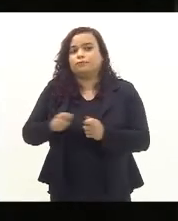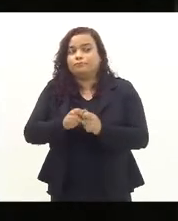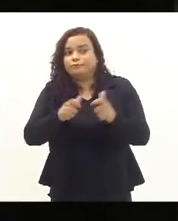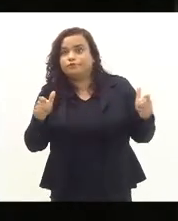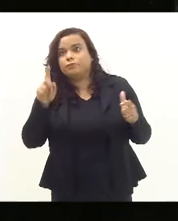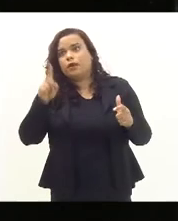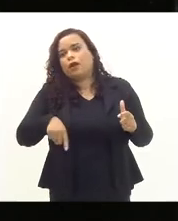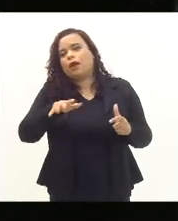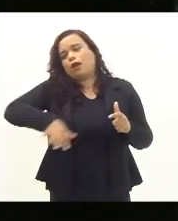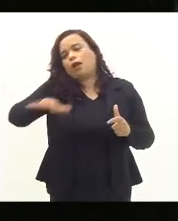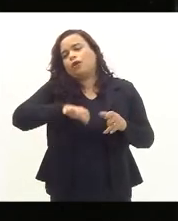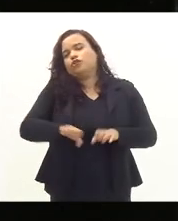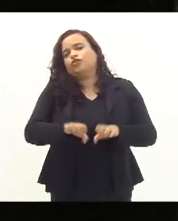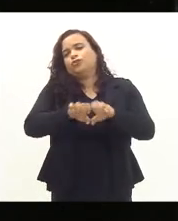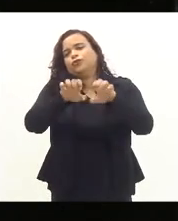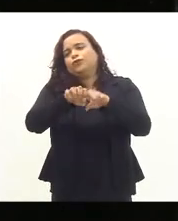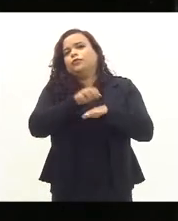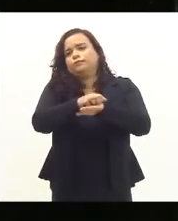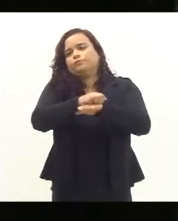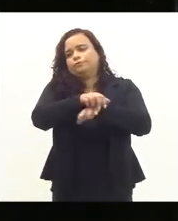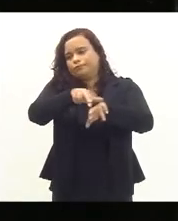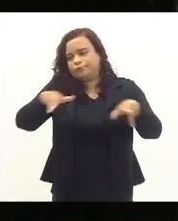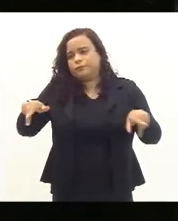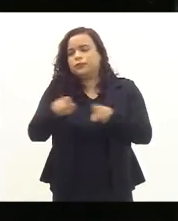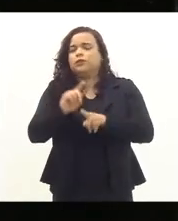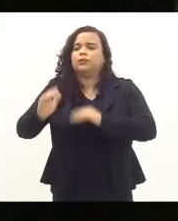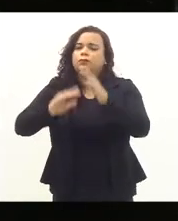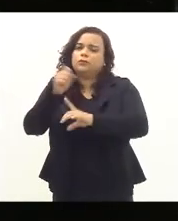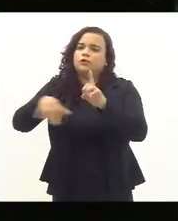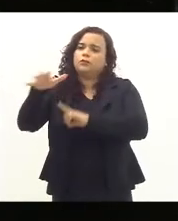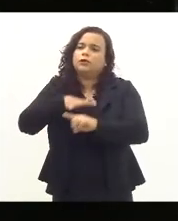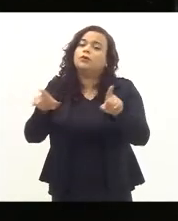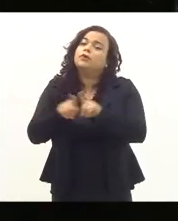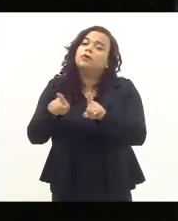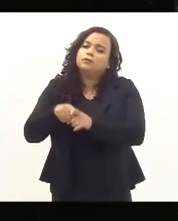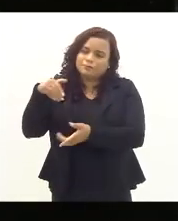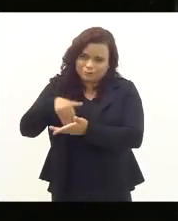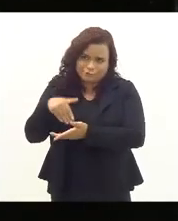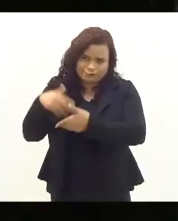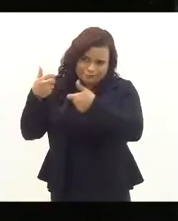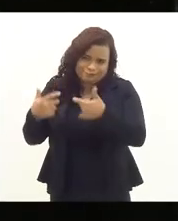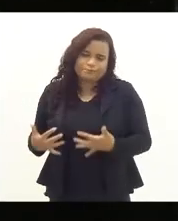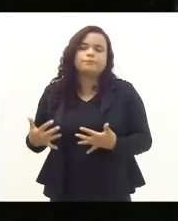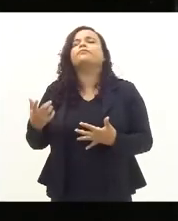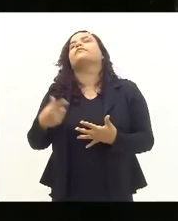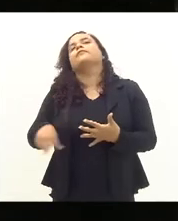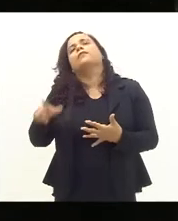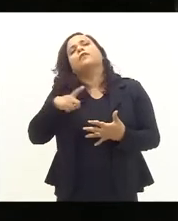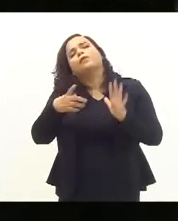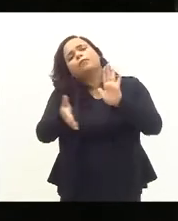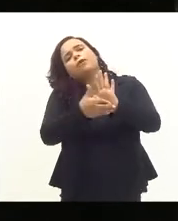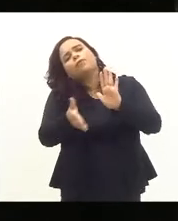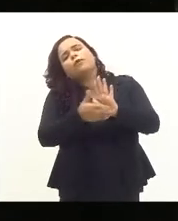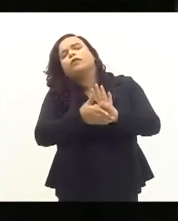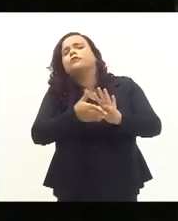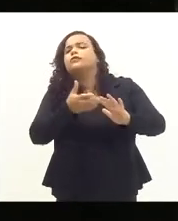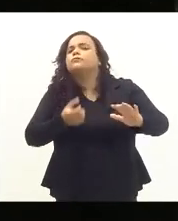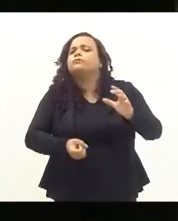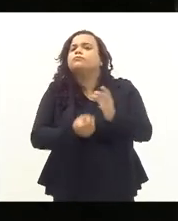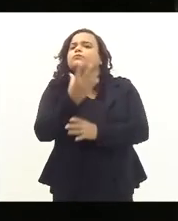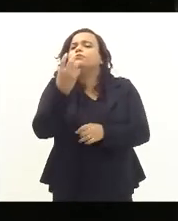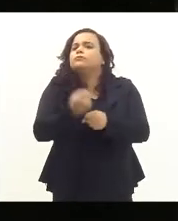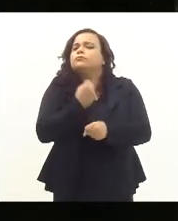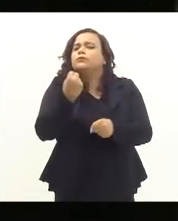Desenvolvimento Social e já caminhando para o fim me chama atenção a proposta da construção do metrô da